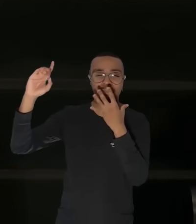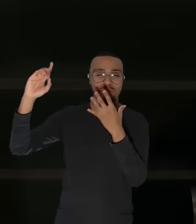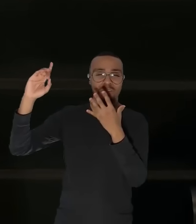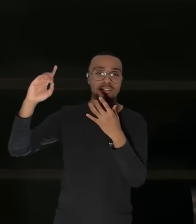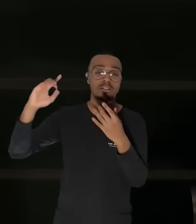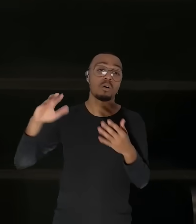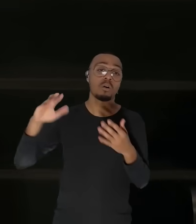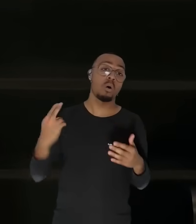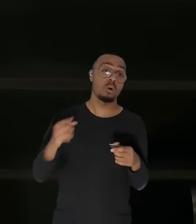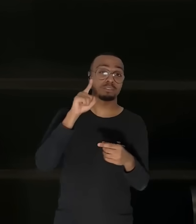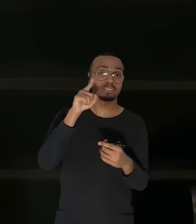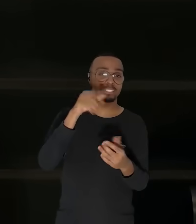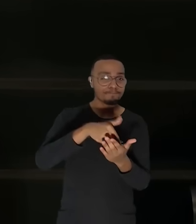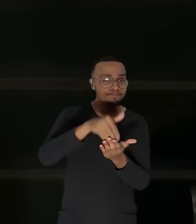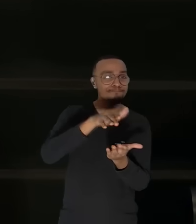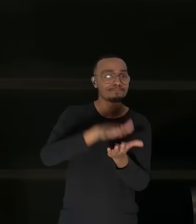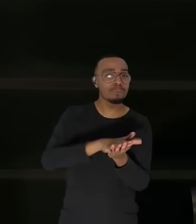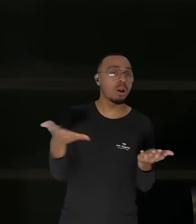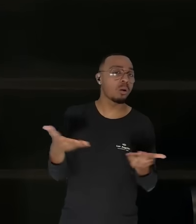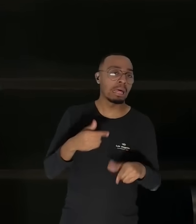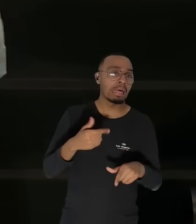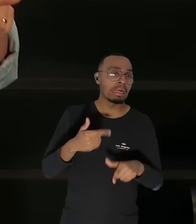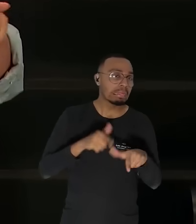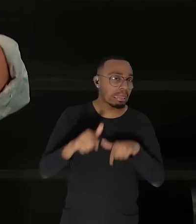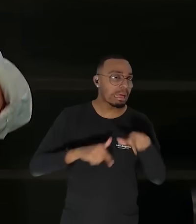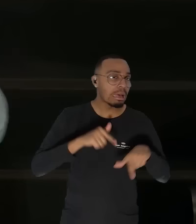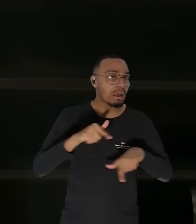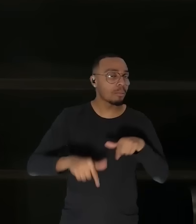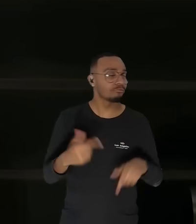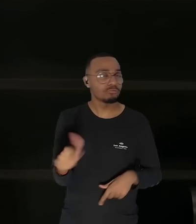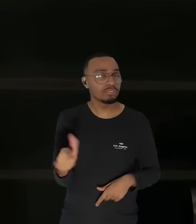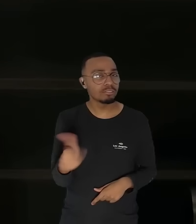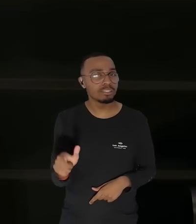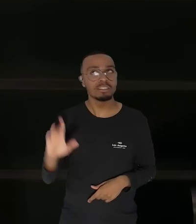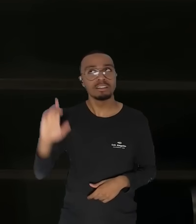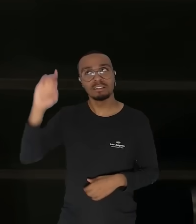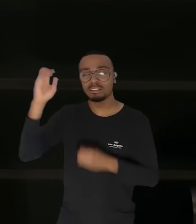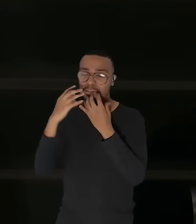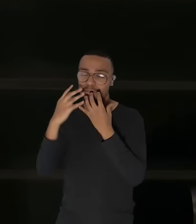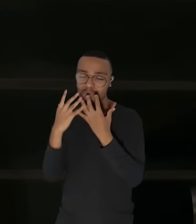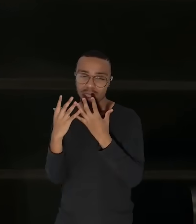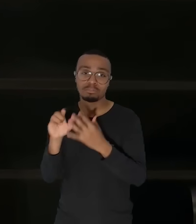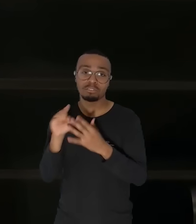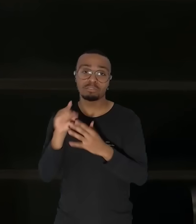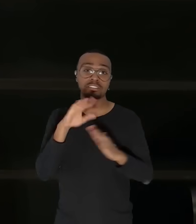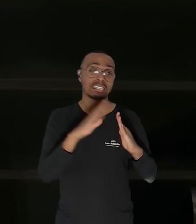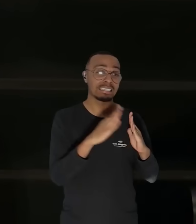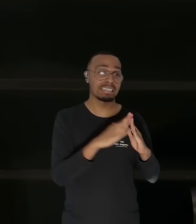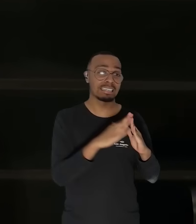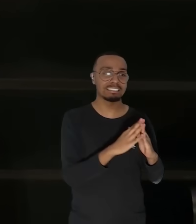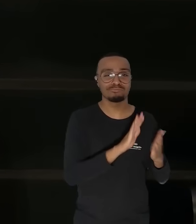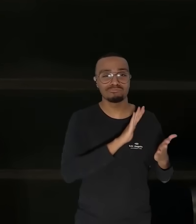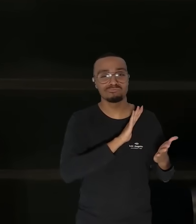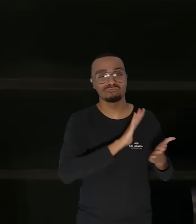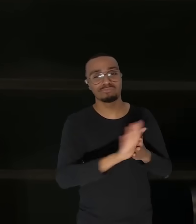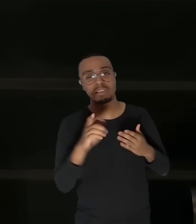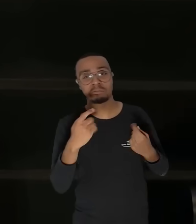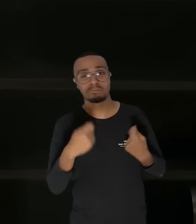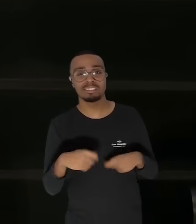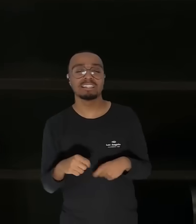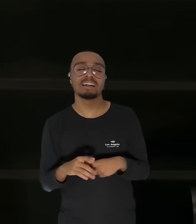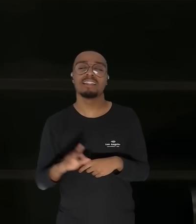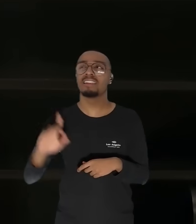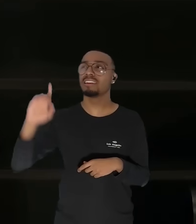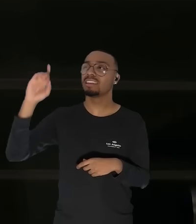desempregado ou ficar desempregado, Deus é bom. Se você foi despejado de um lugar, Deus é bom. Se você teve um